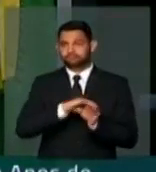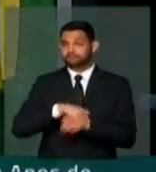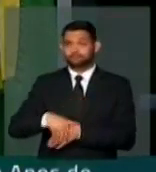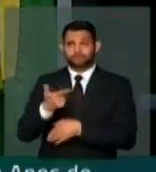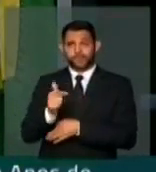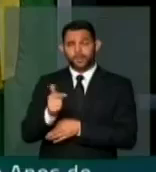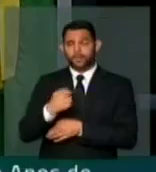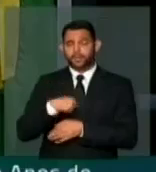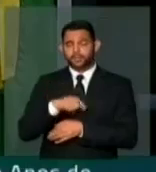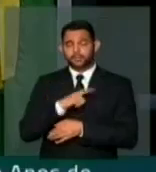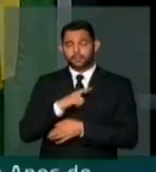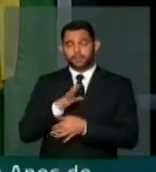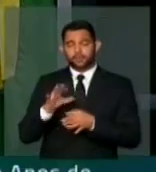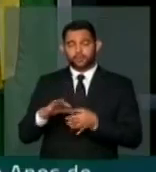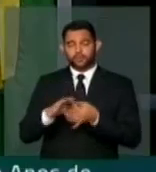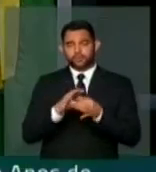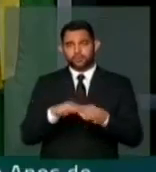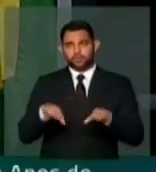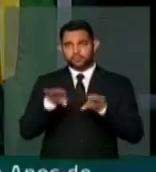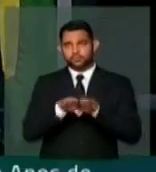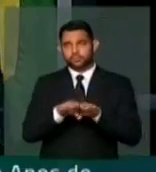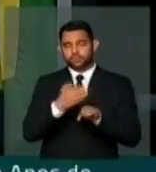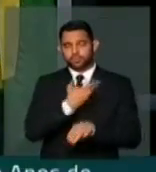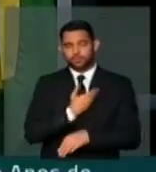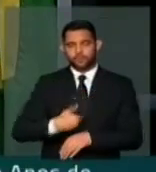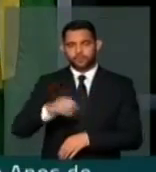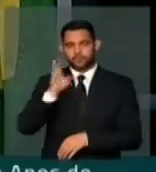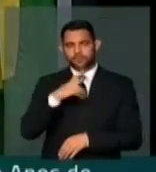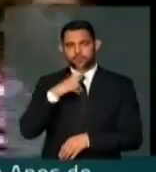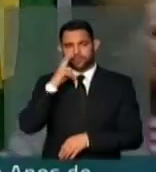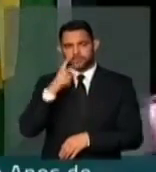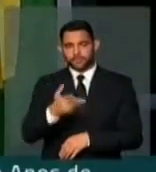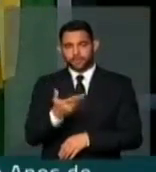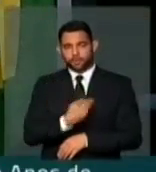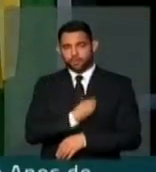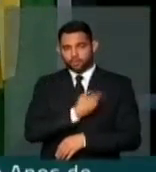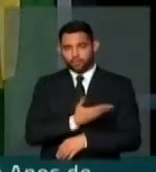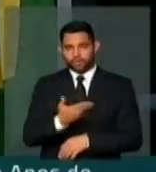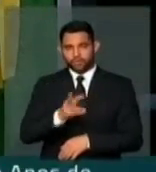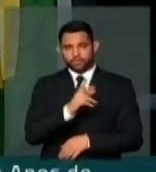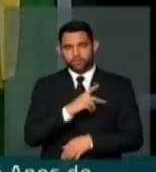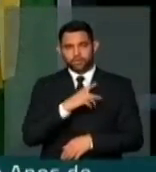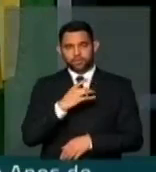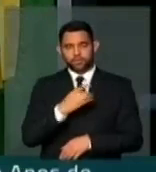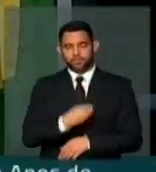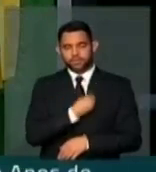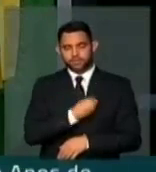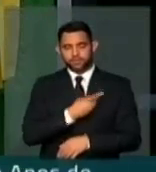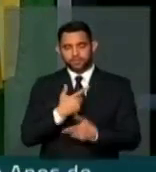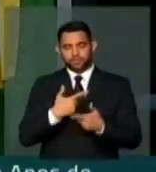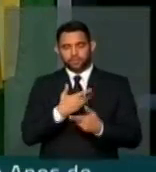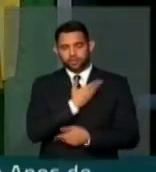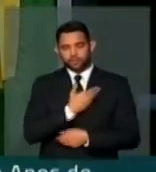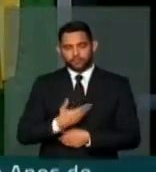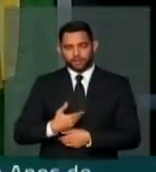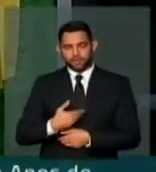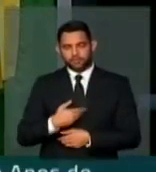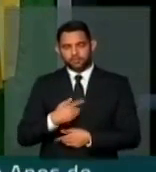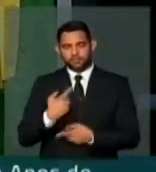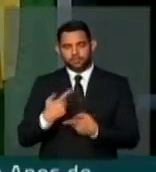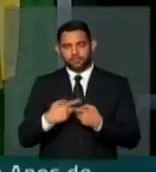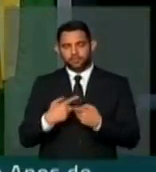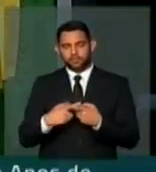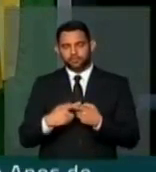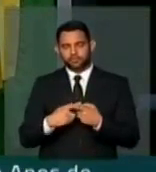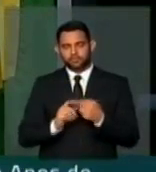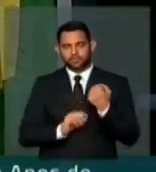também aparelhamento do Estado brasileiro, como estamos vendo hoje, quando presenciamos um Estado com o aparelhamento da máquina